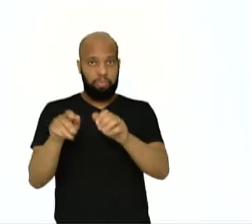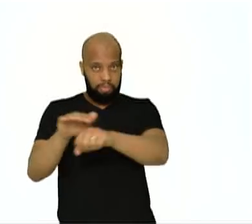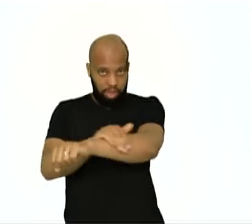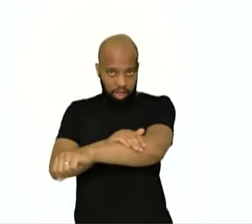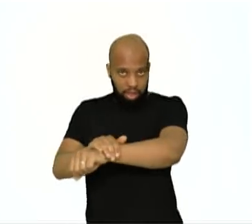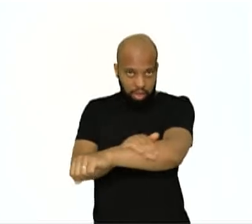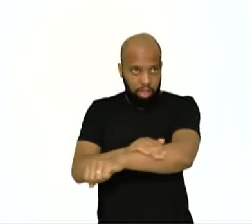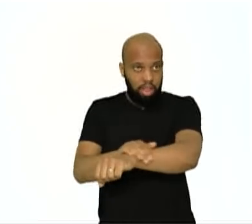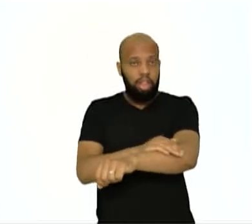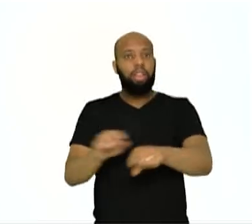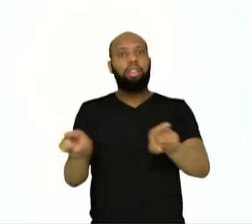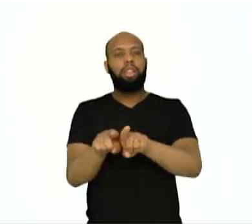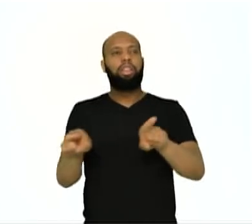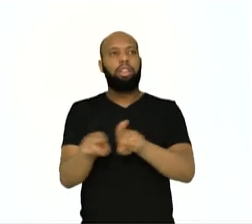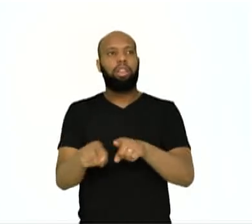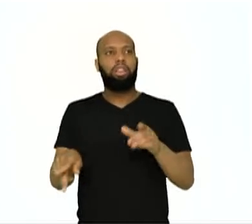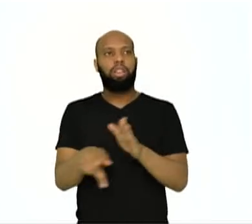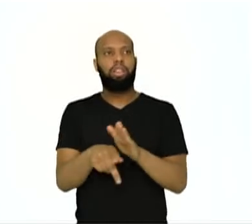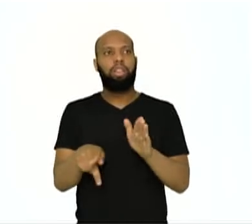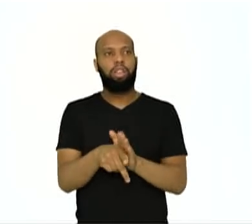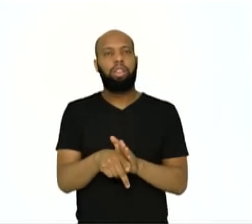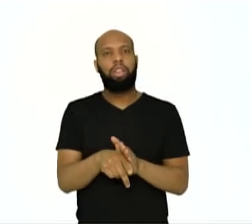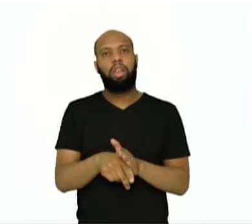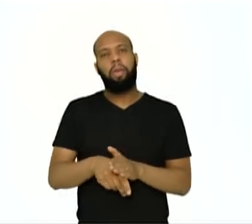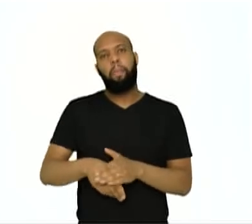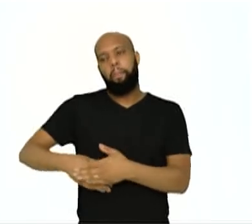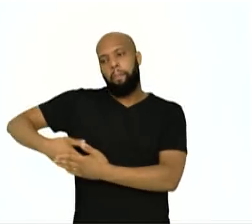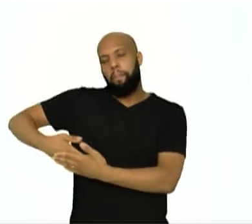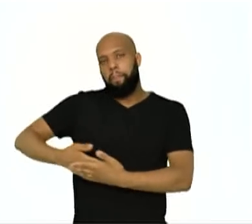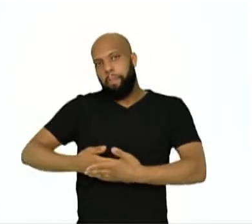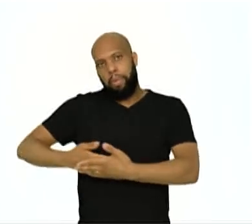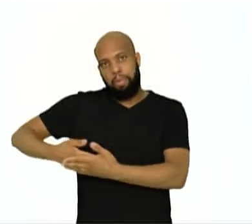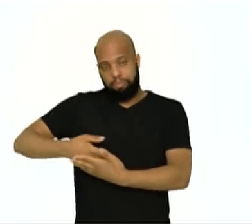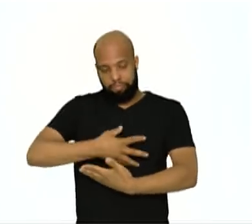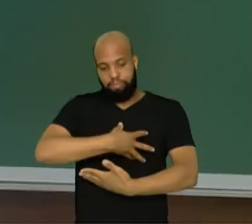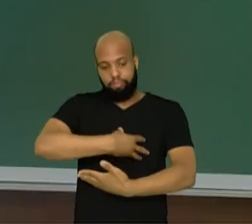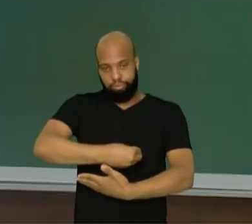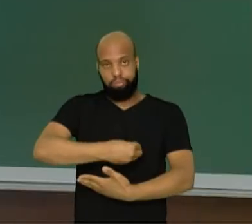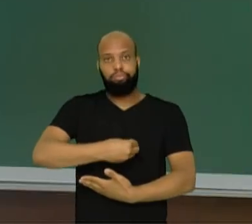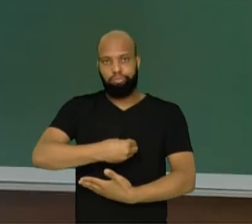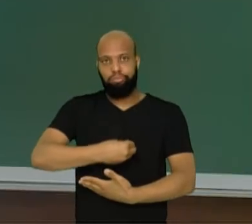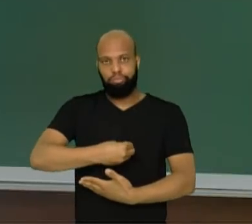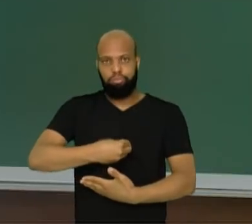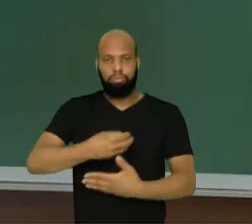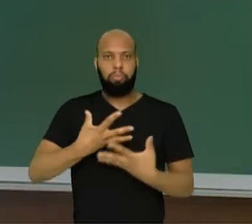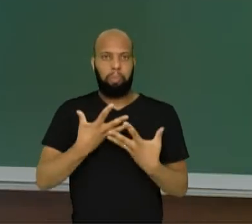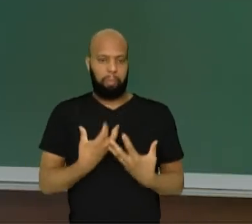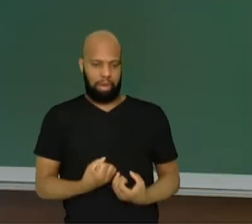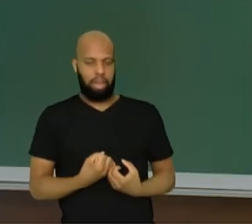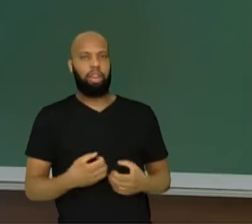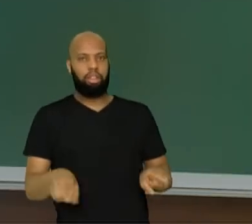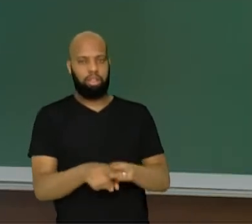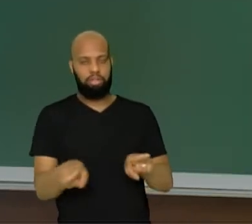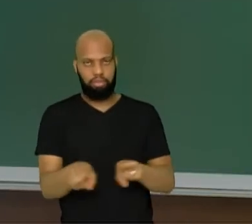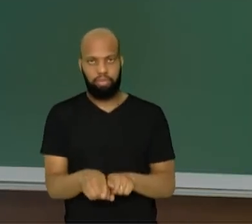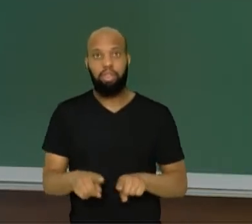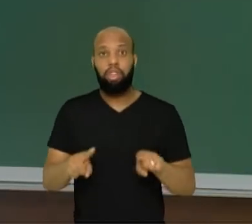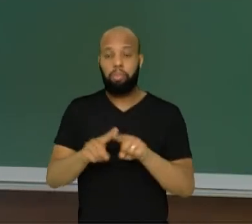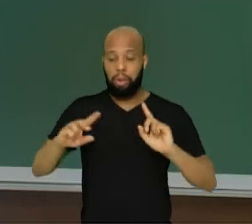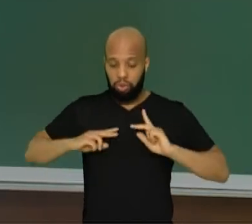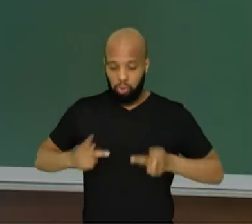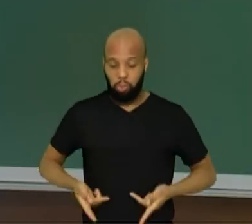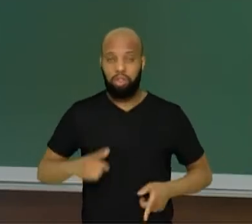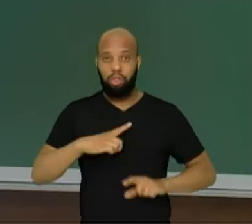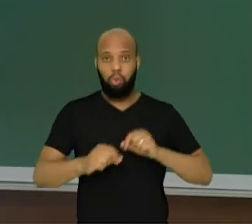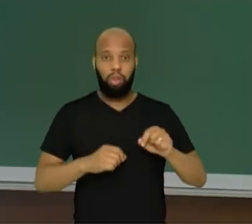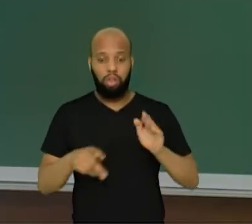pele, ou através da placenta, com a mamãe passando para os seus filhotinhos. Nos seres humanos, as larvas que